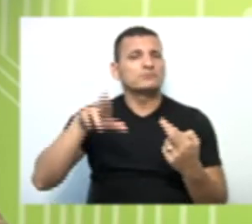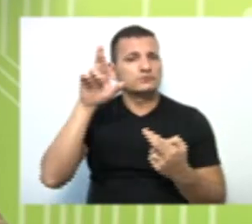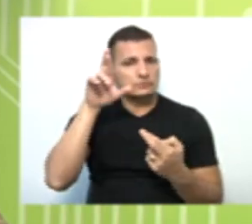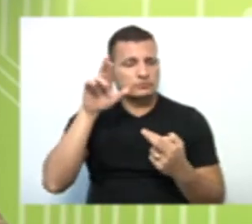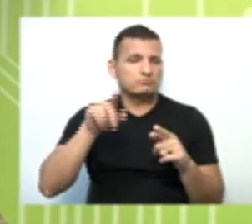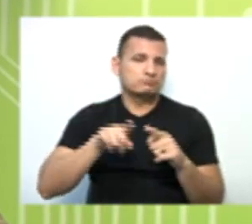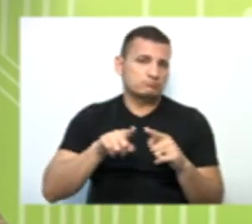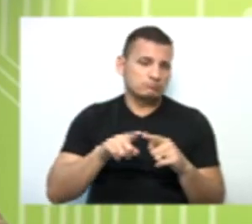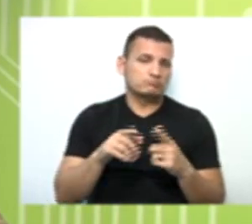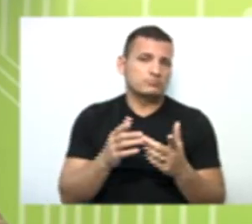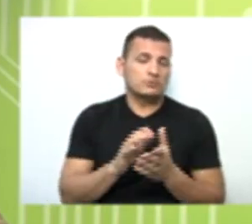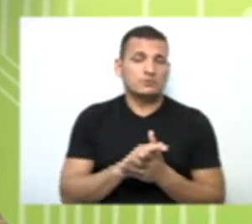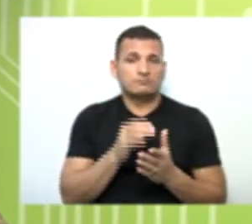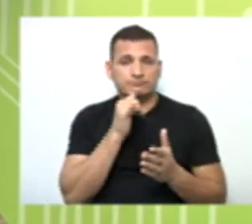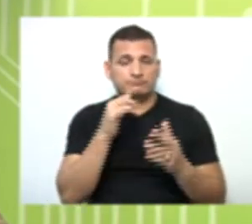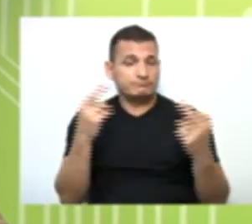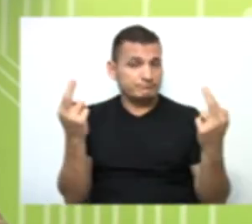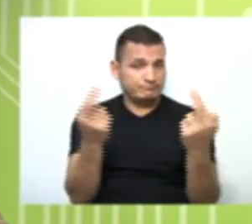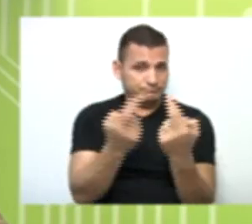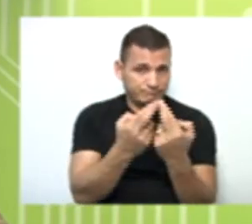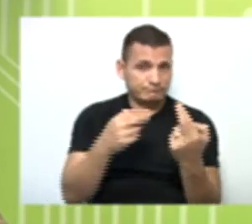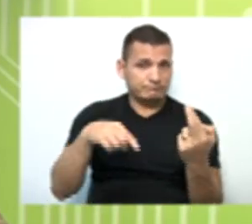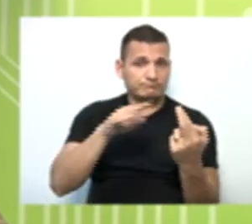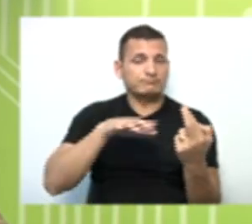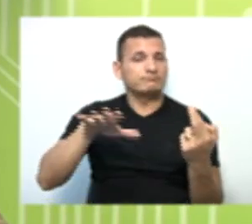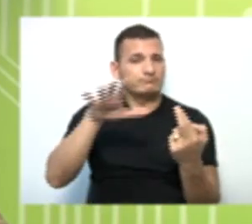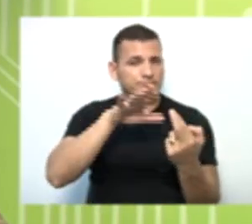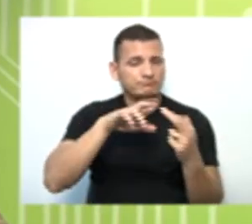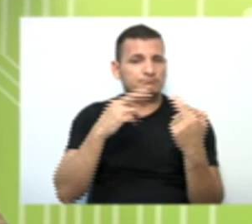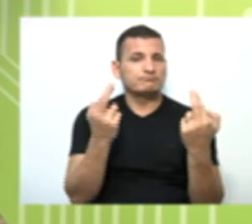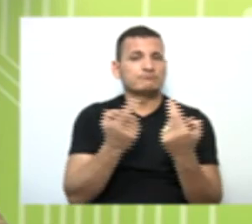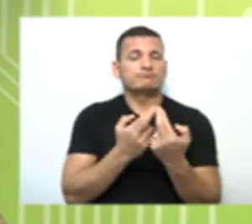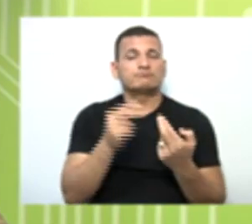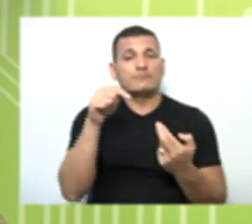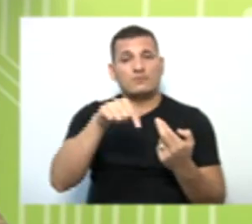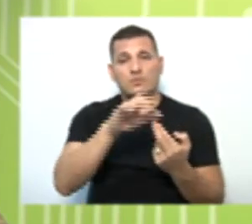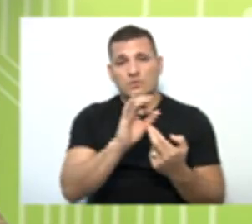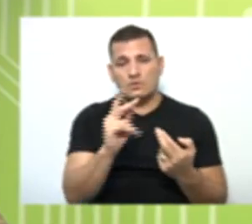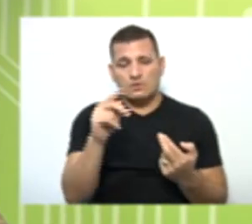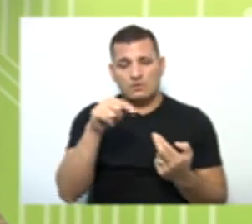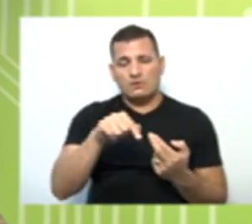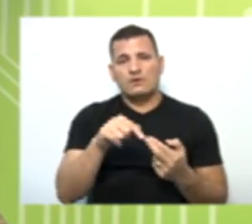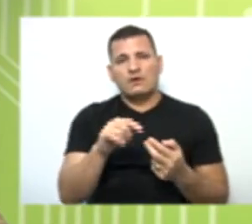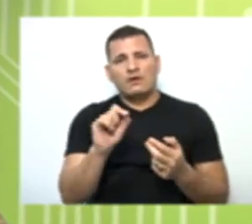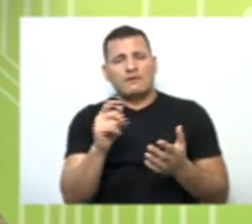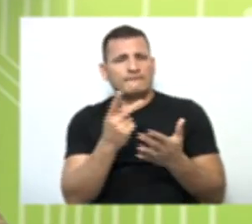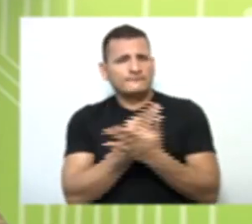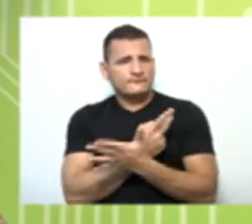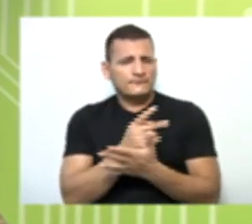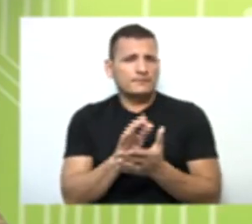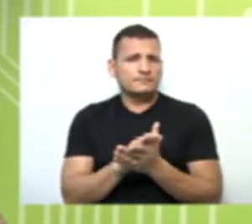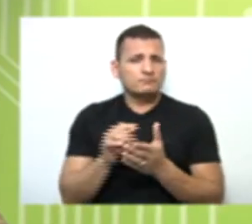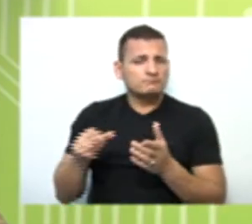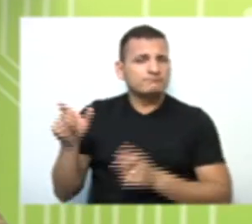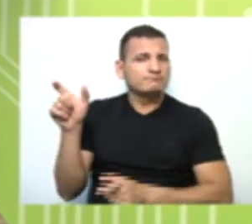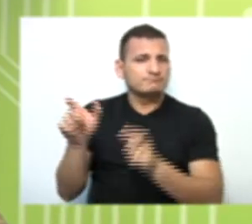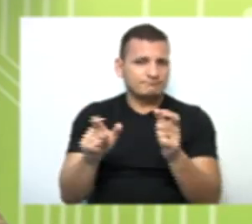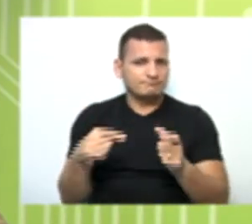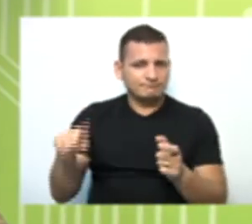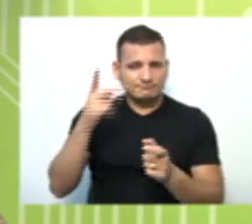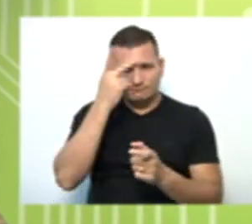vai ocorrer a Assembleia Geral, né, da cooperativa. O que acontece? Quando os cooperados vão